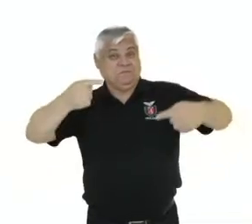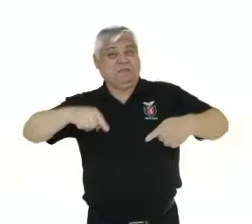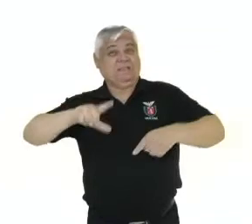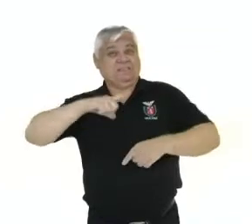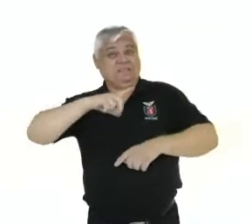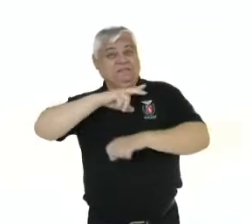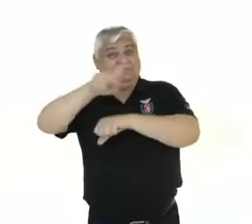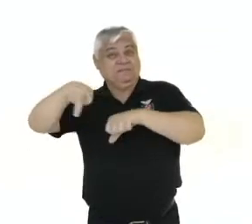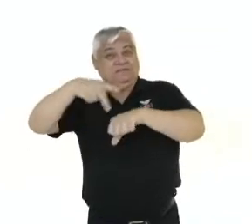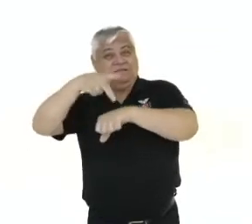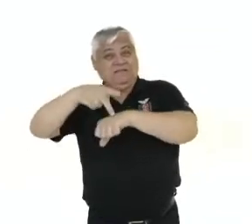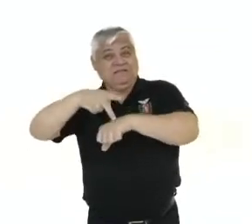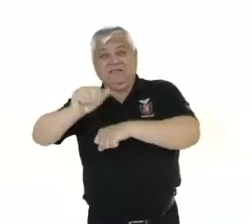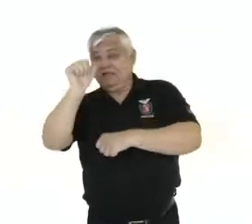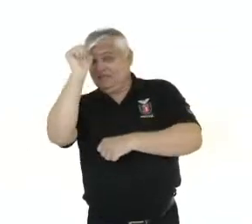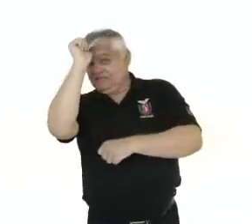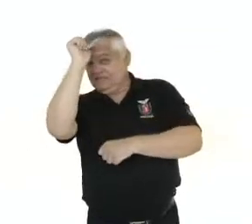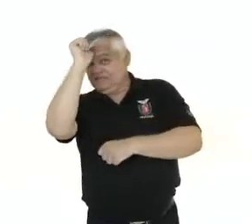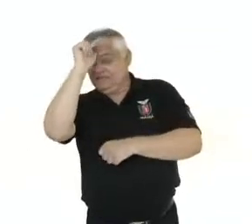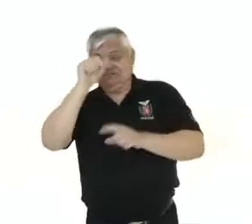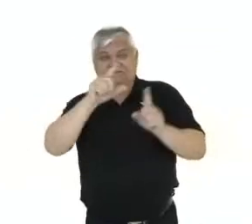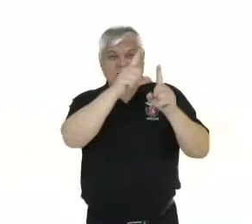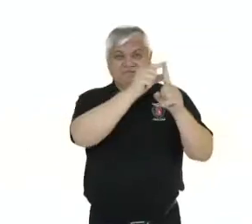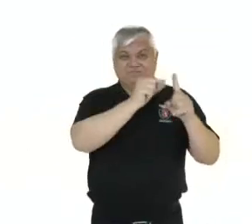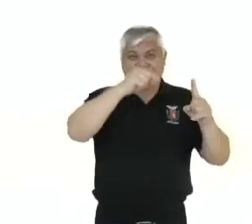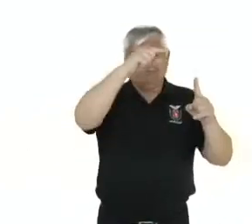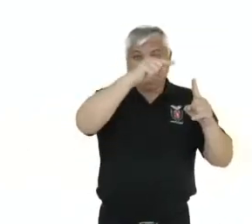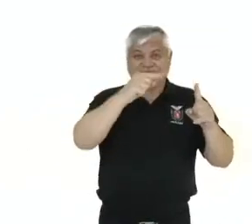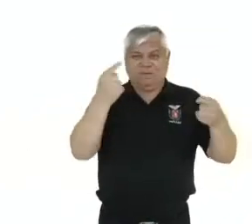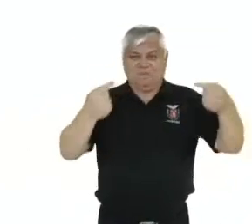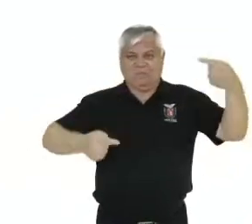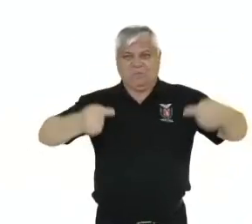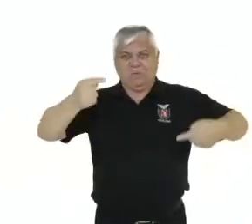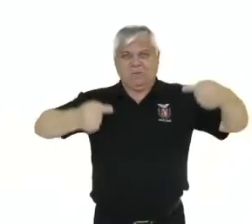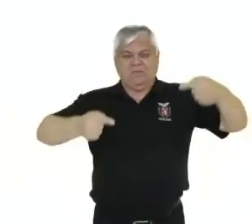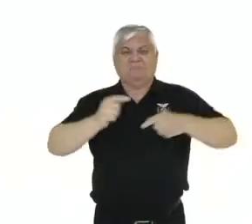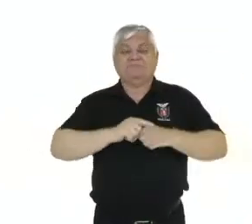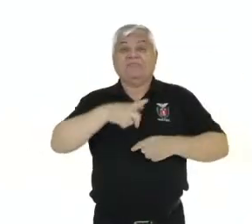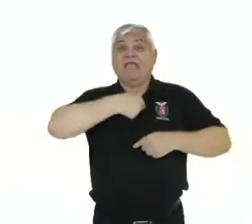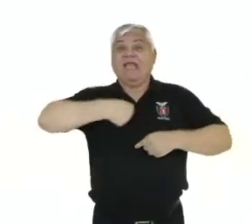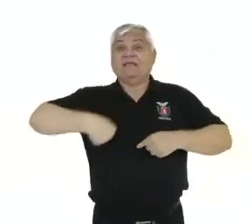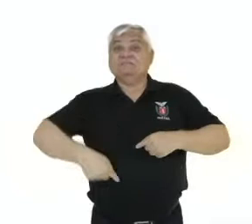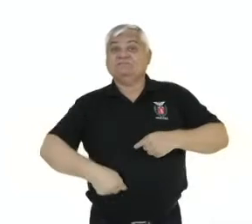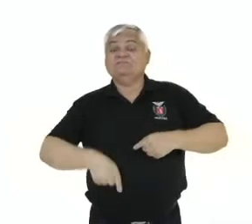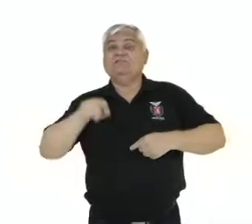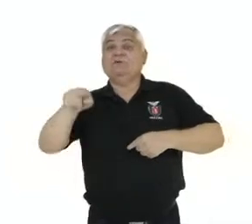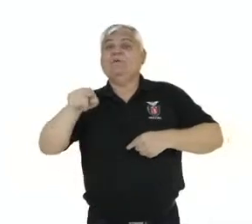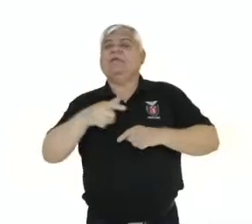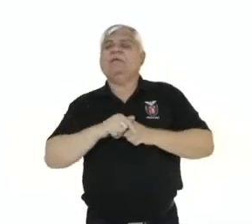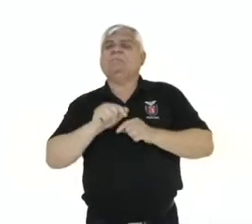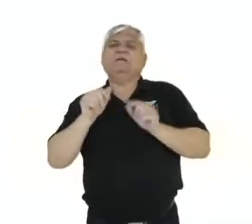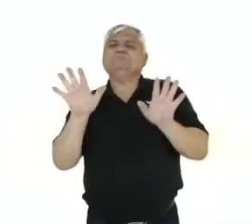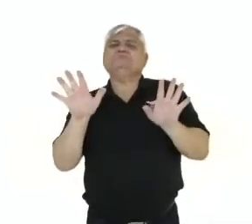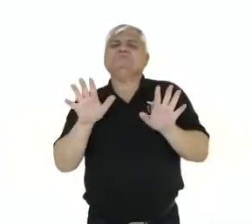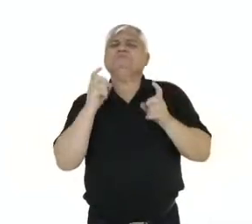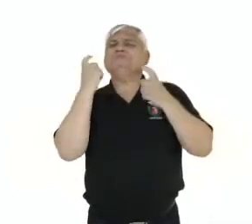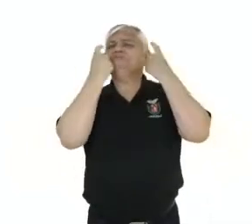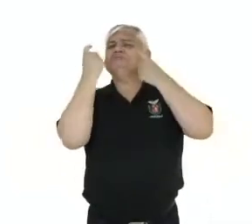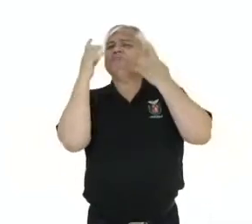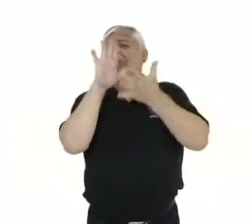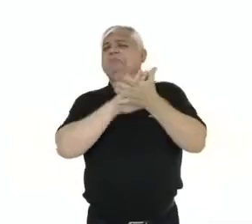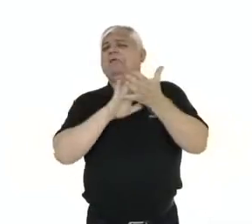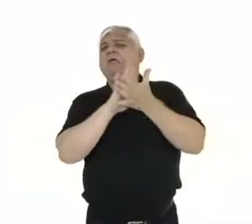temos principalmente a Índia e o Paquistão. A China aparece aqui, mas ela não está tão presente